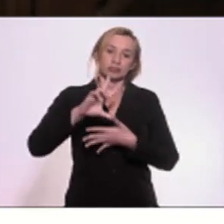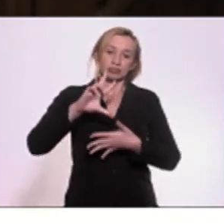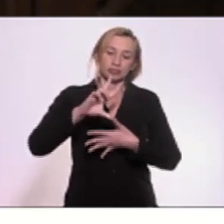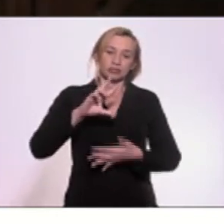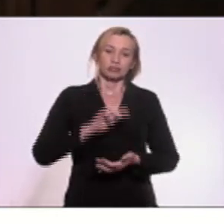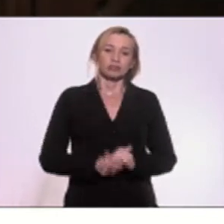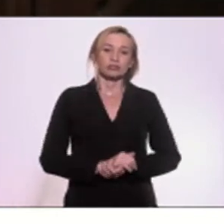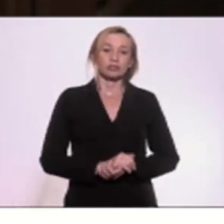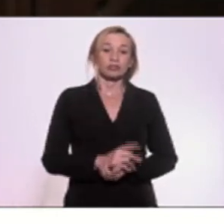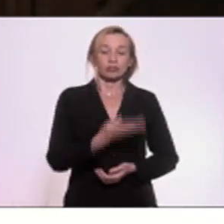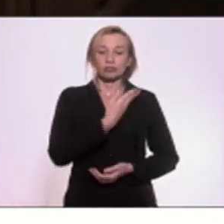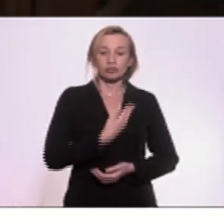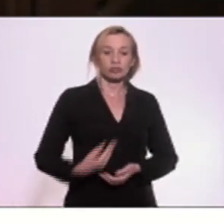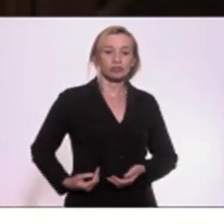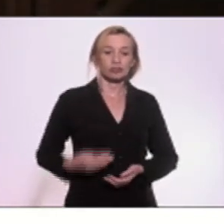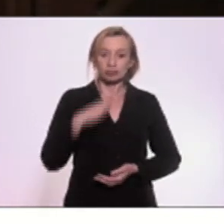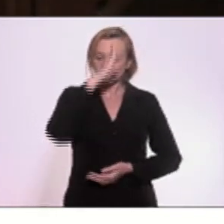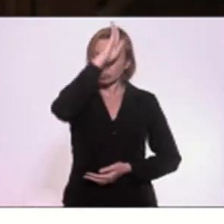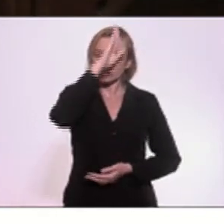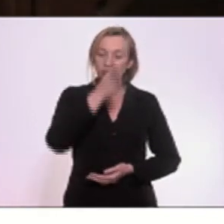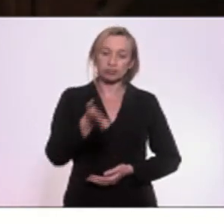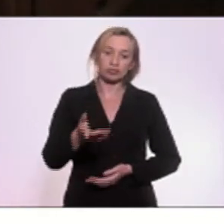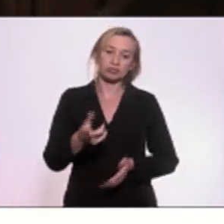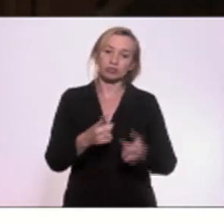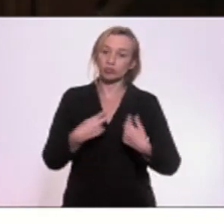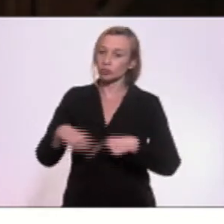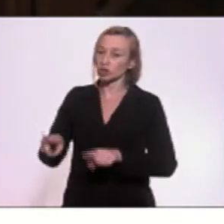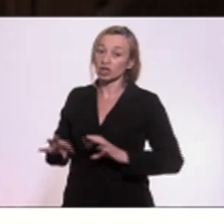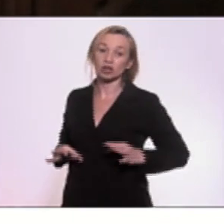disso. Ele